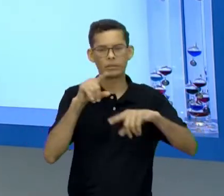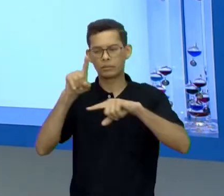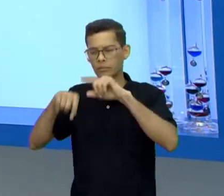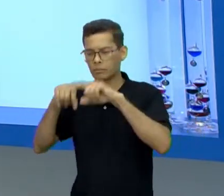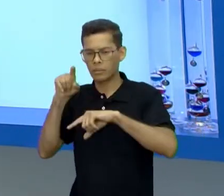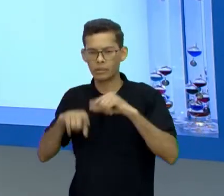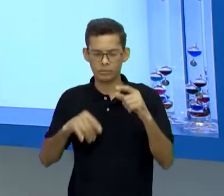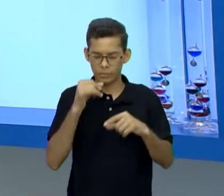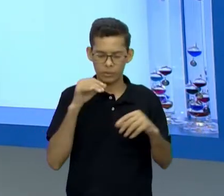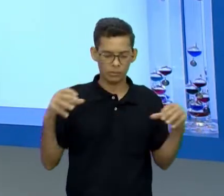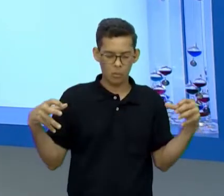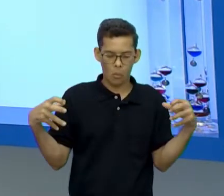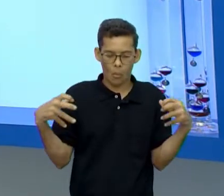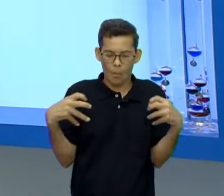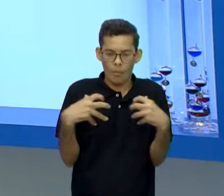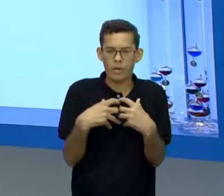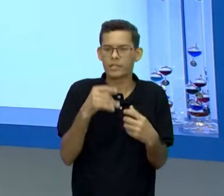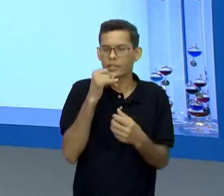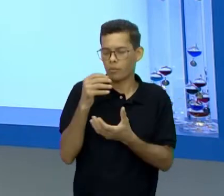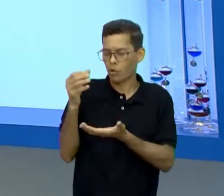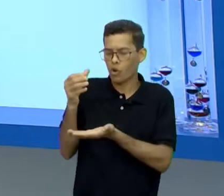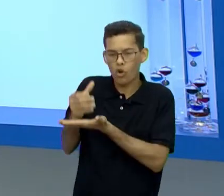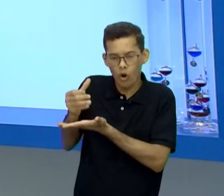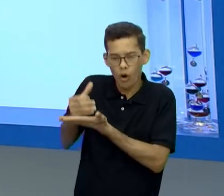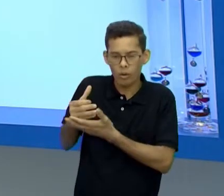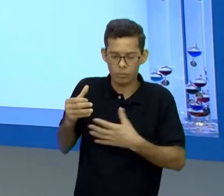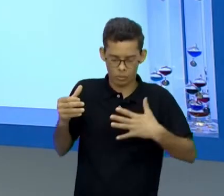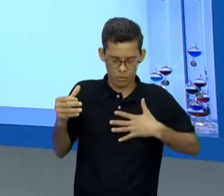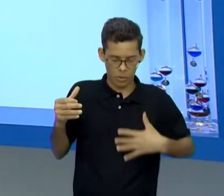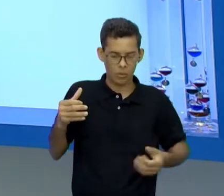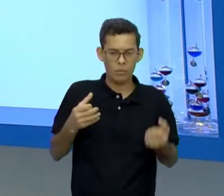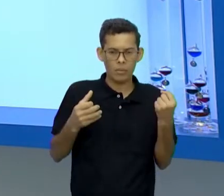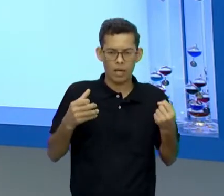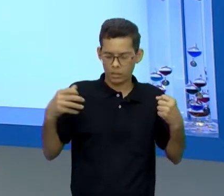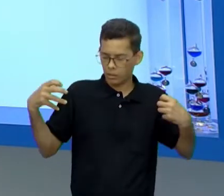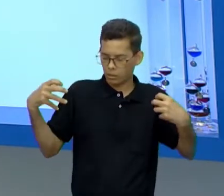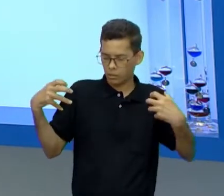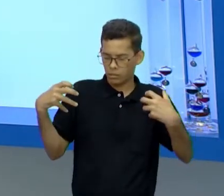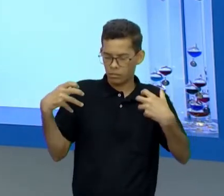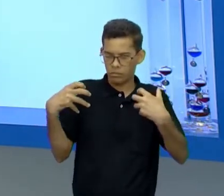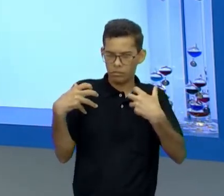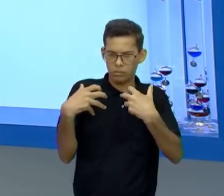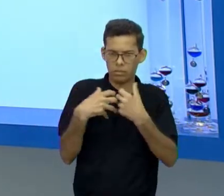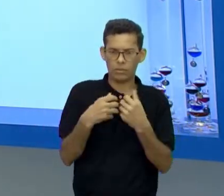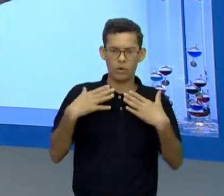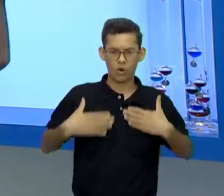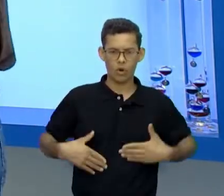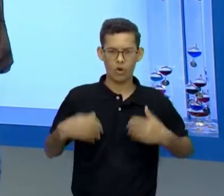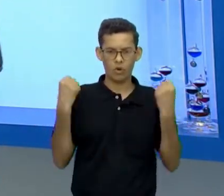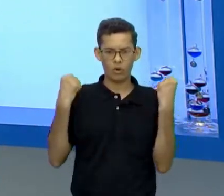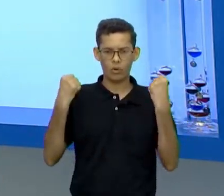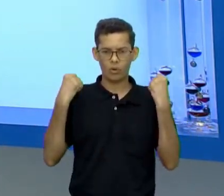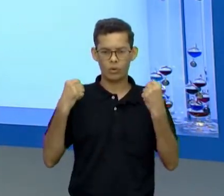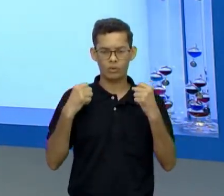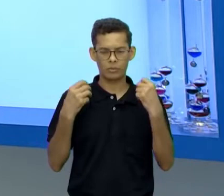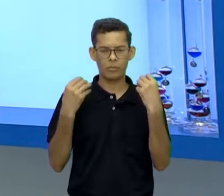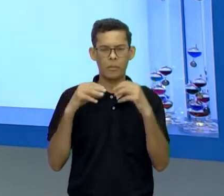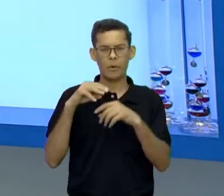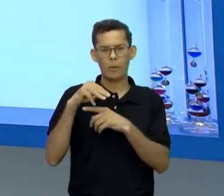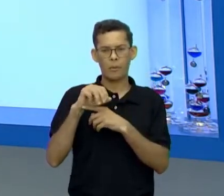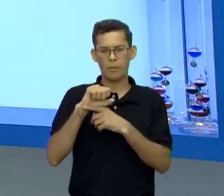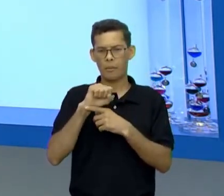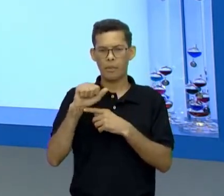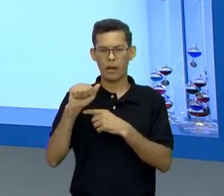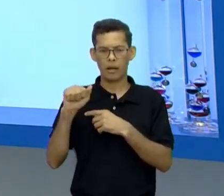corpo ser atraído aqui, ó, na minha direção. Já que a minha massa é maior que ele. Ah, eu não vejo eu correr atrás do prédio. Ah, o